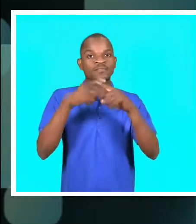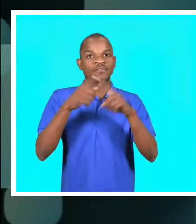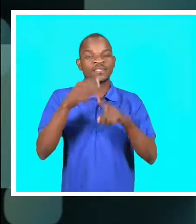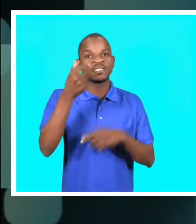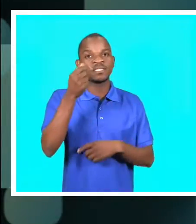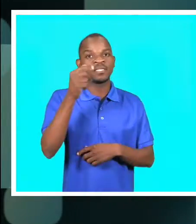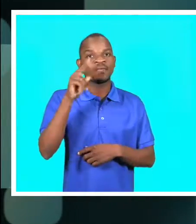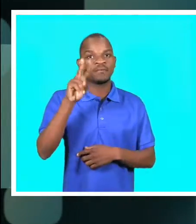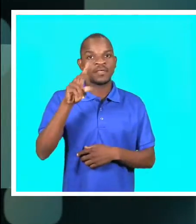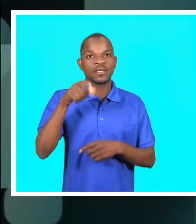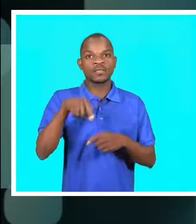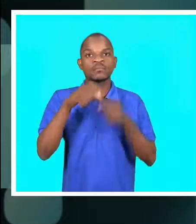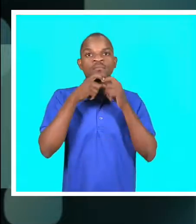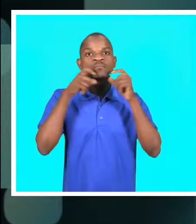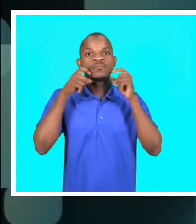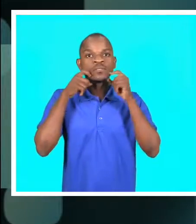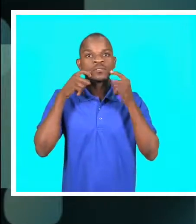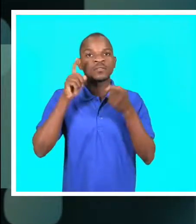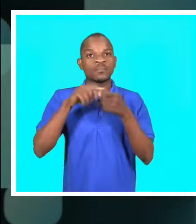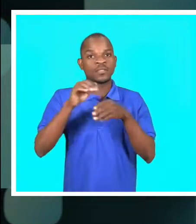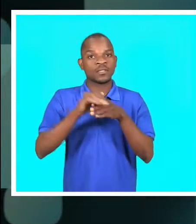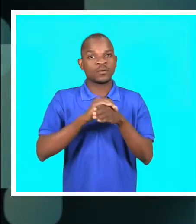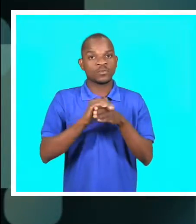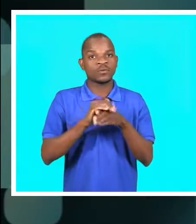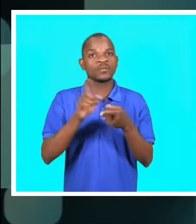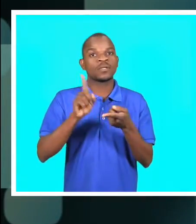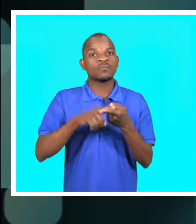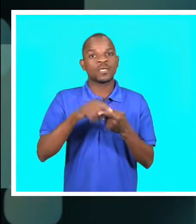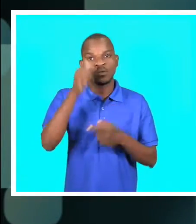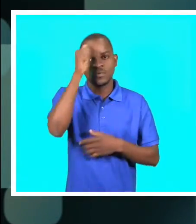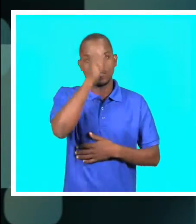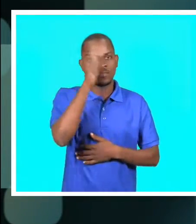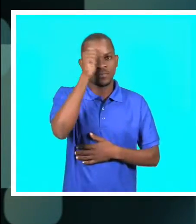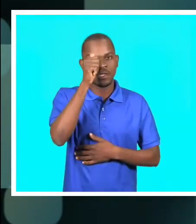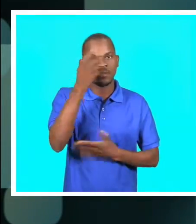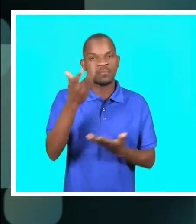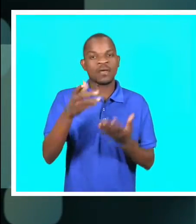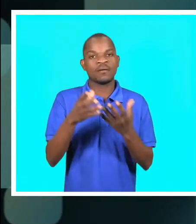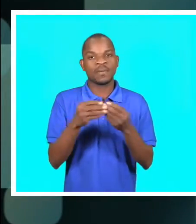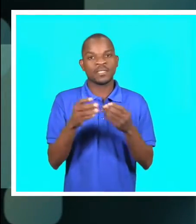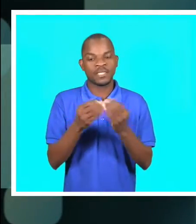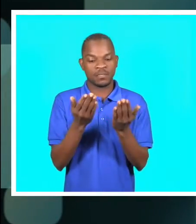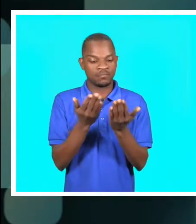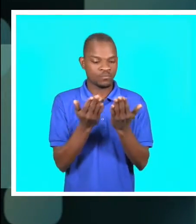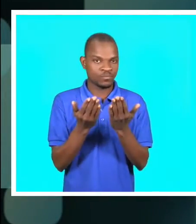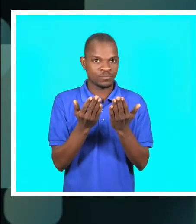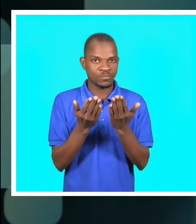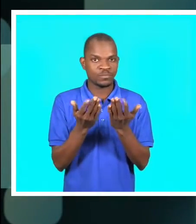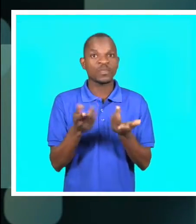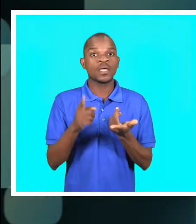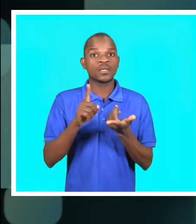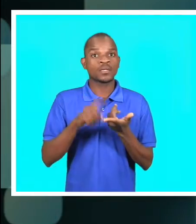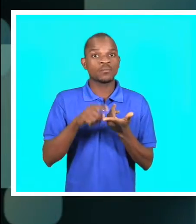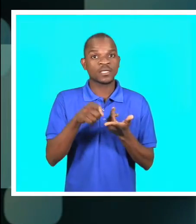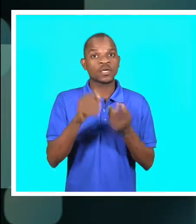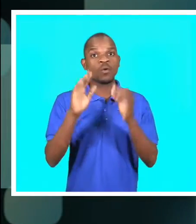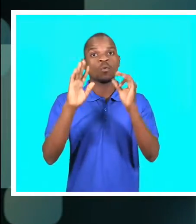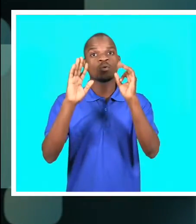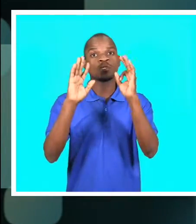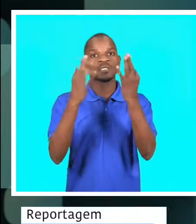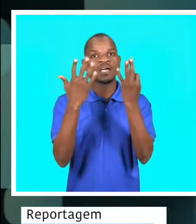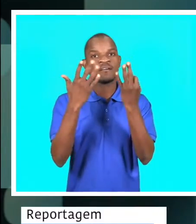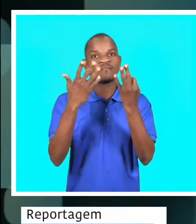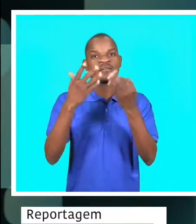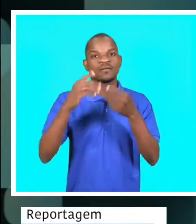será exibida em canais de televisão nacional e será usado também em universidades como material didático.